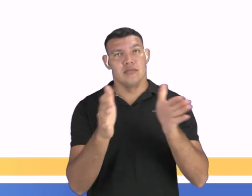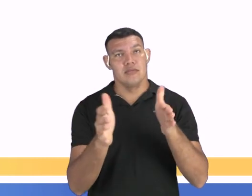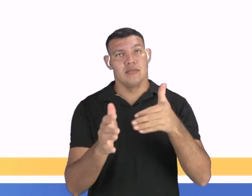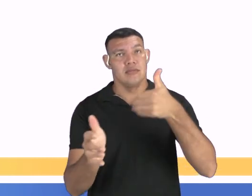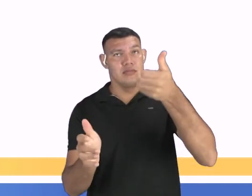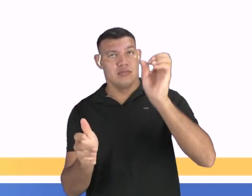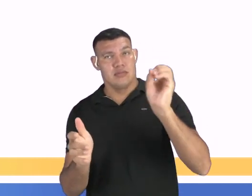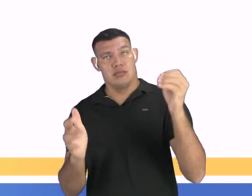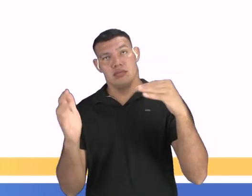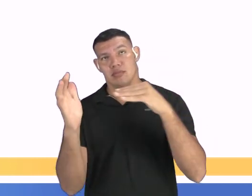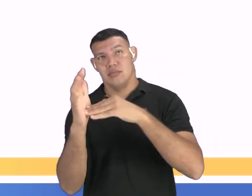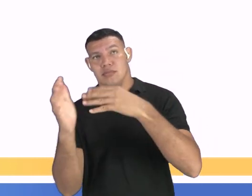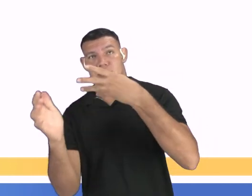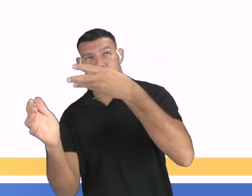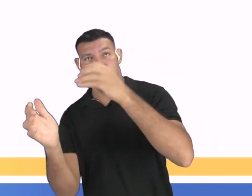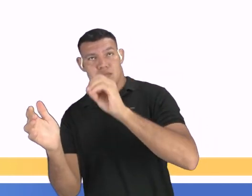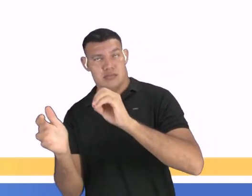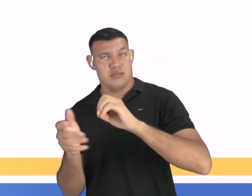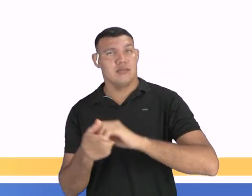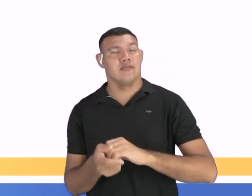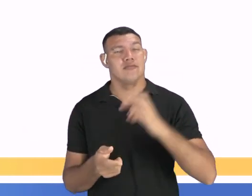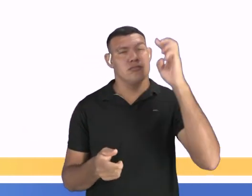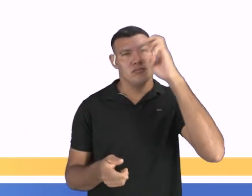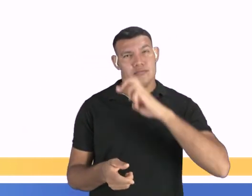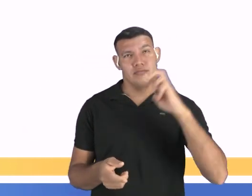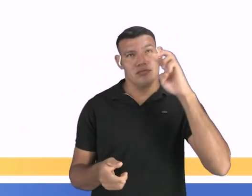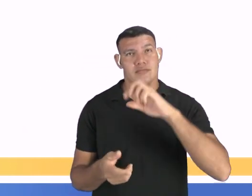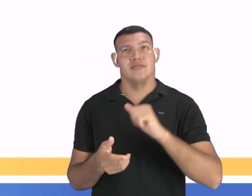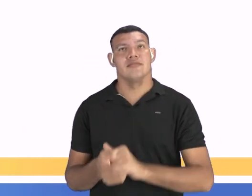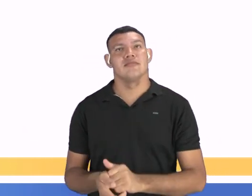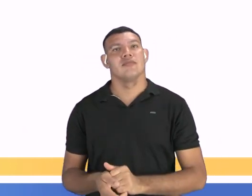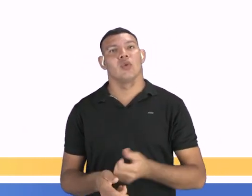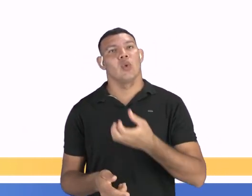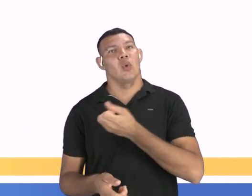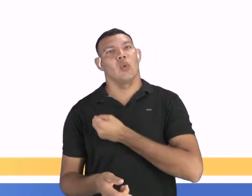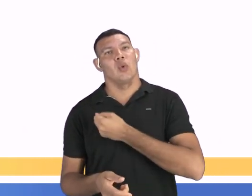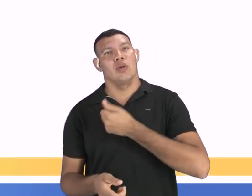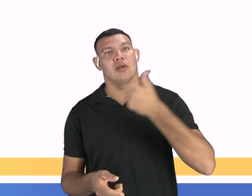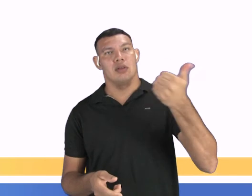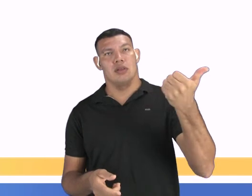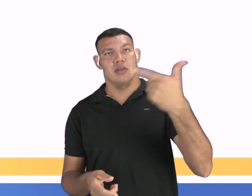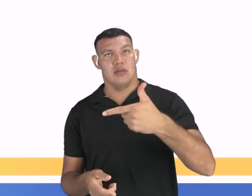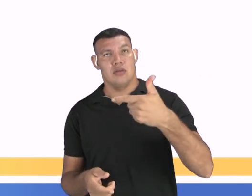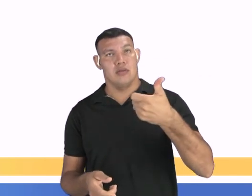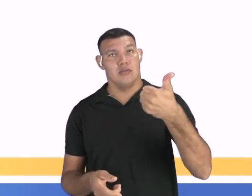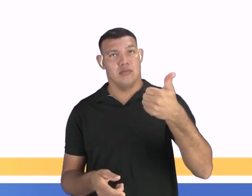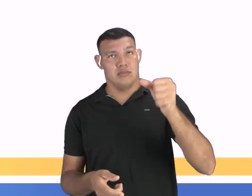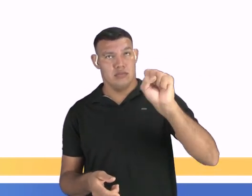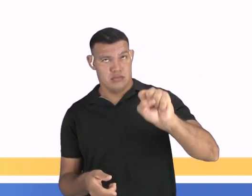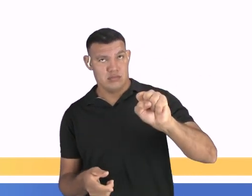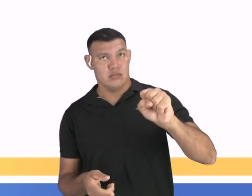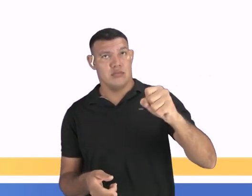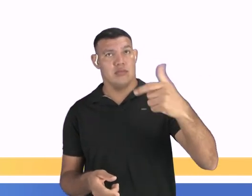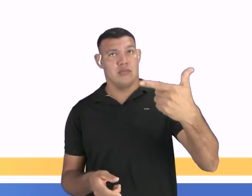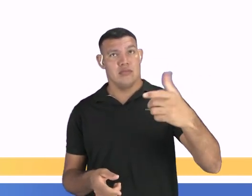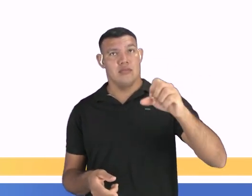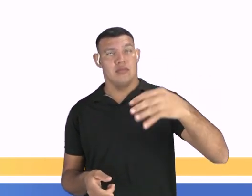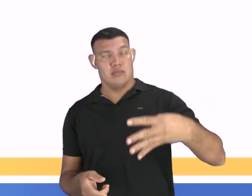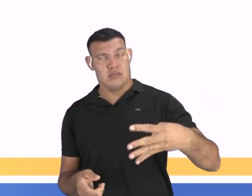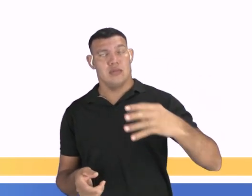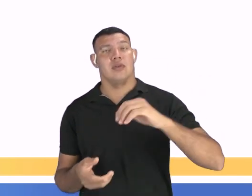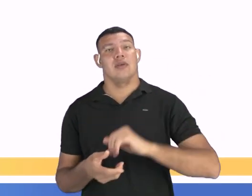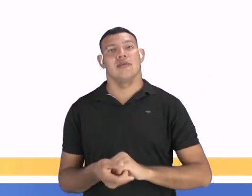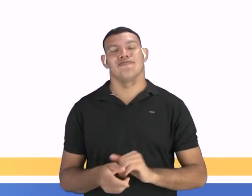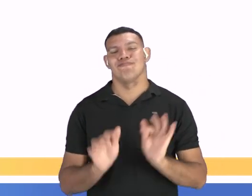e 30, nós podemos observar que são os números 12, 18 e 24. Muito bem, então com isso